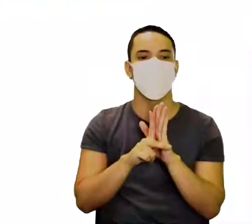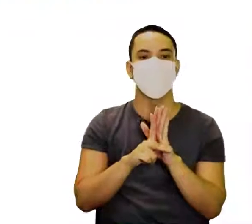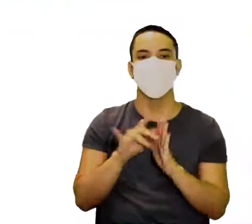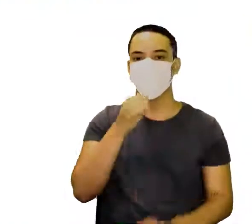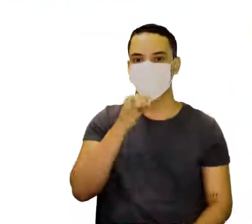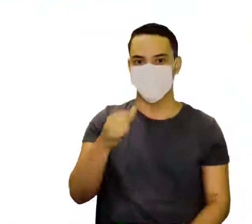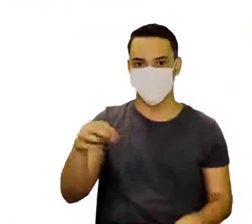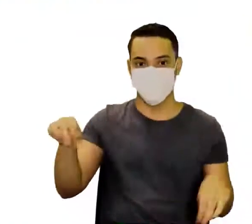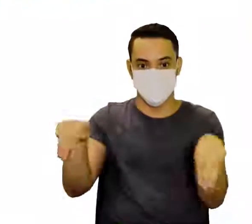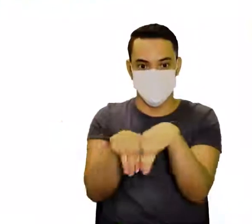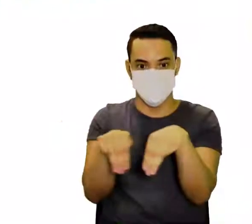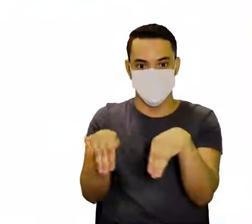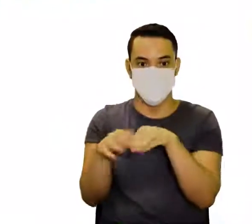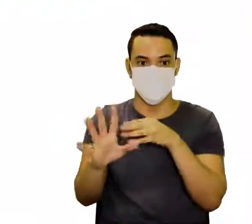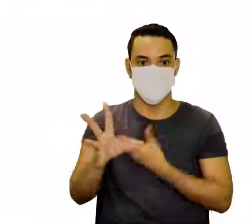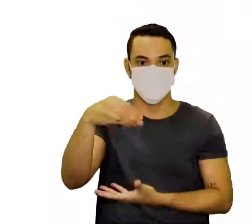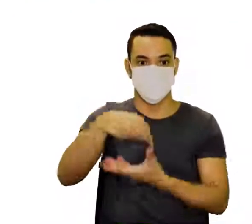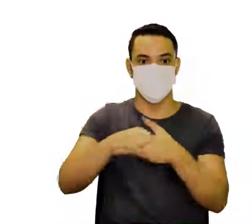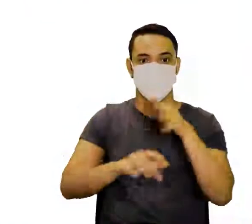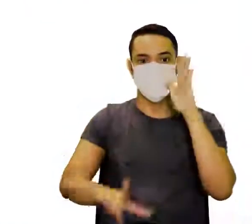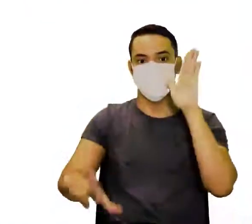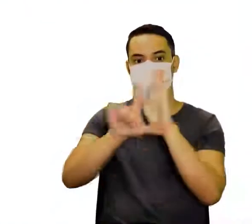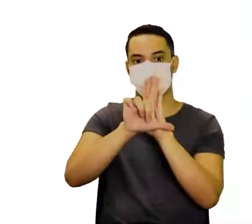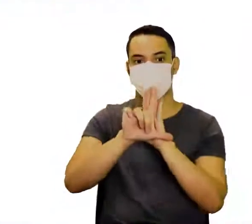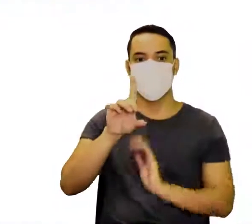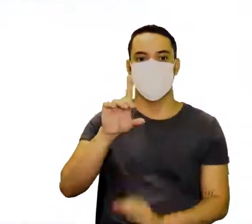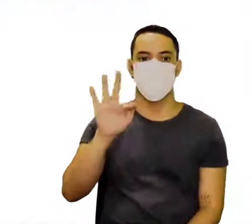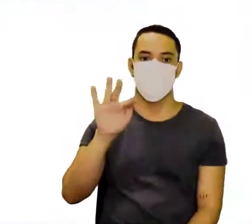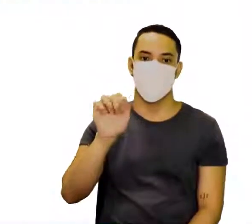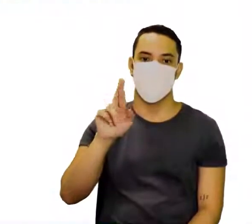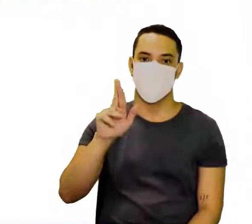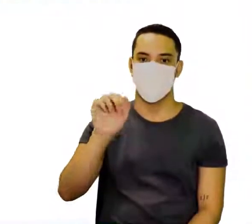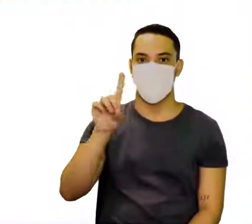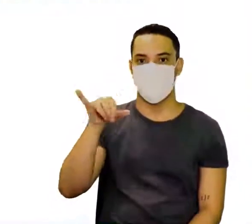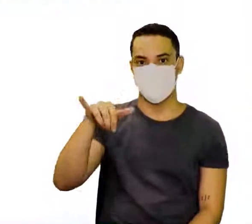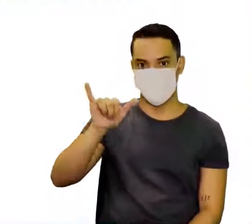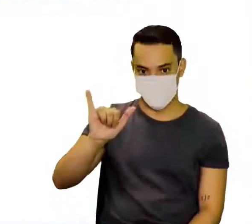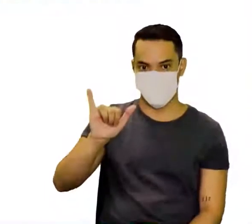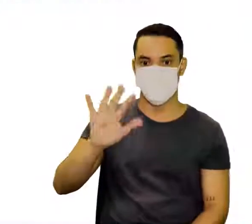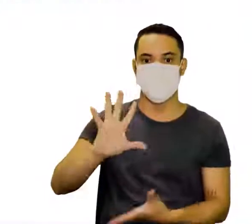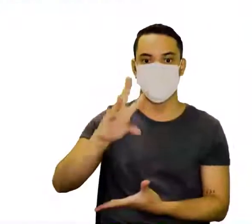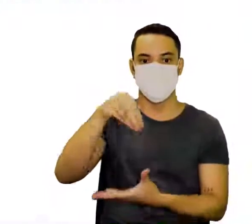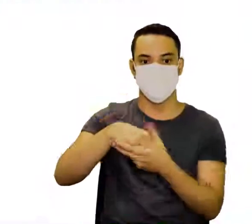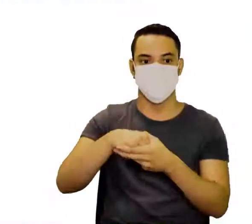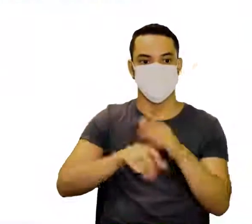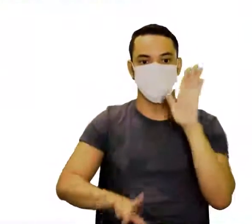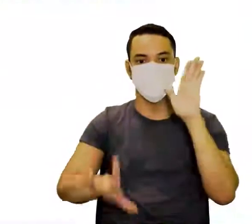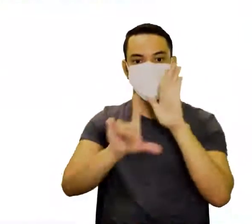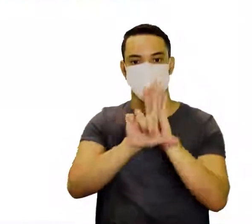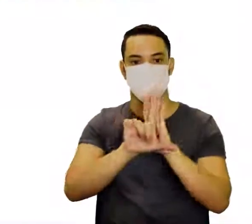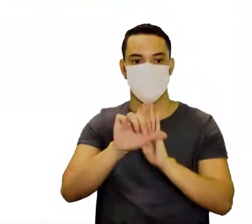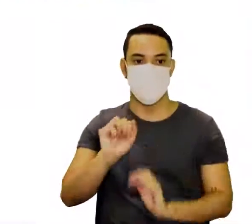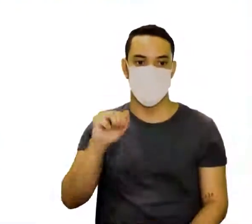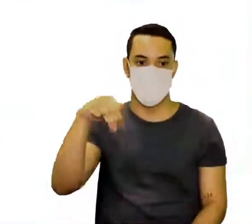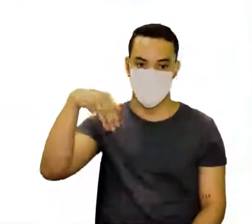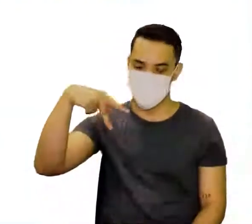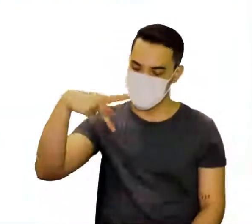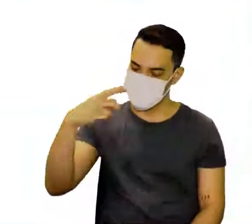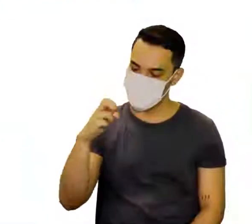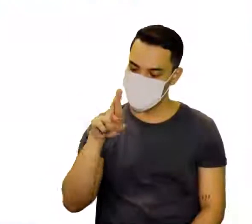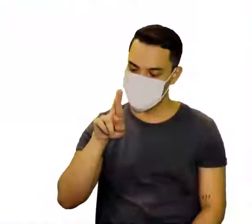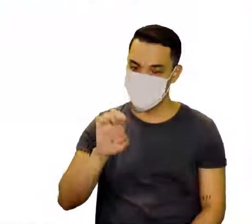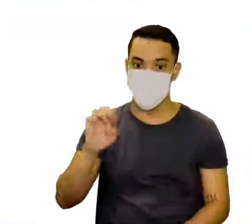é baseada na lei de Faraday de indução combinada com a lei de Ampère, que